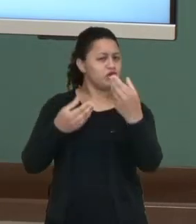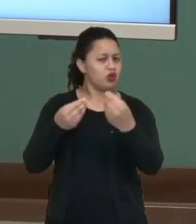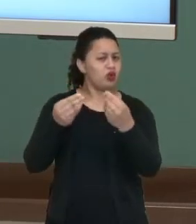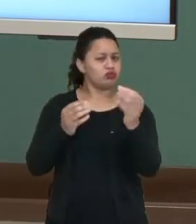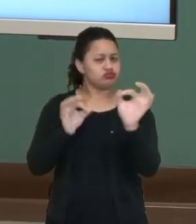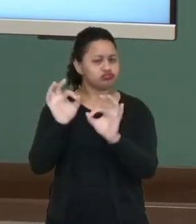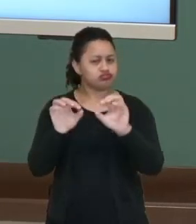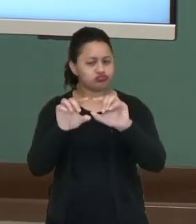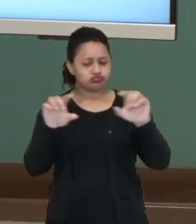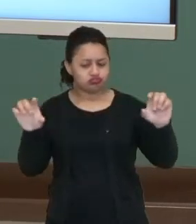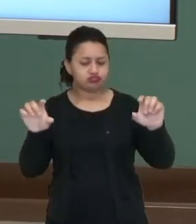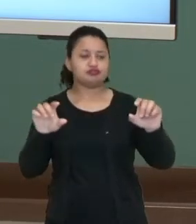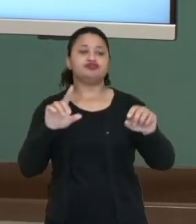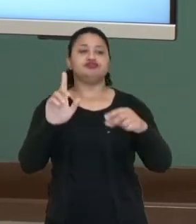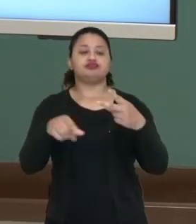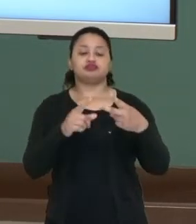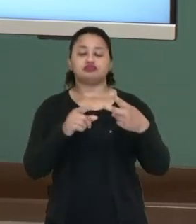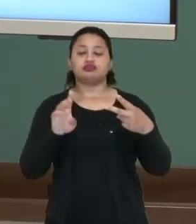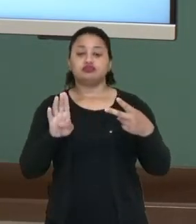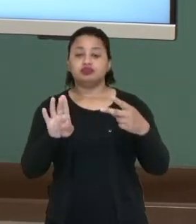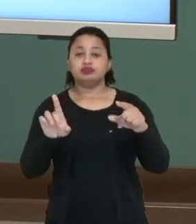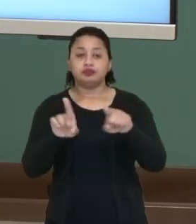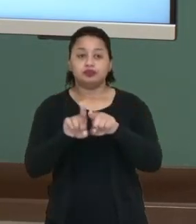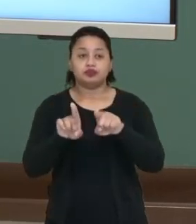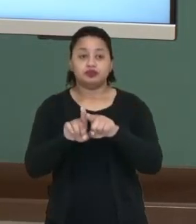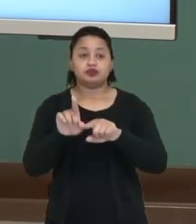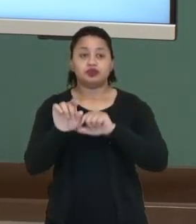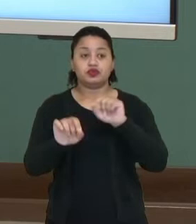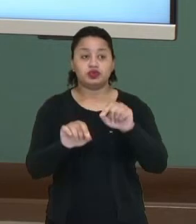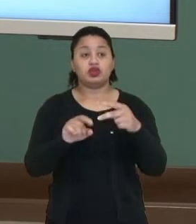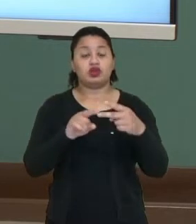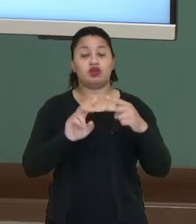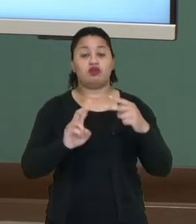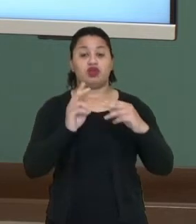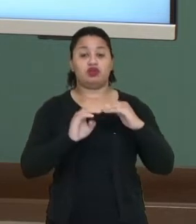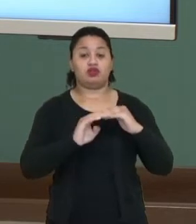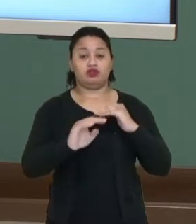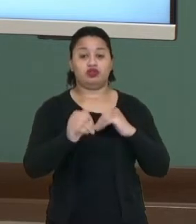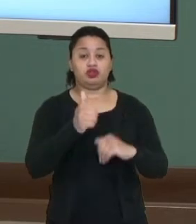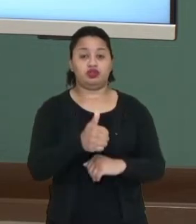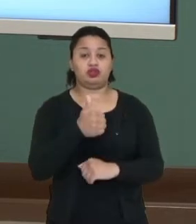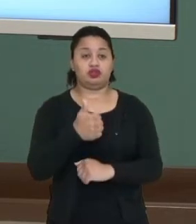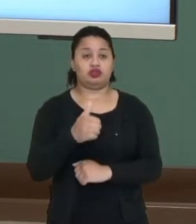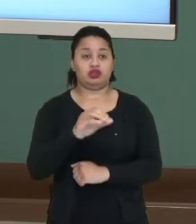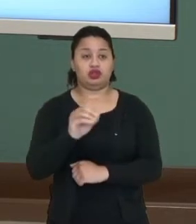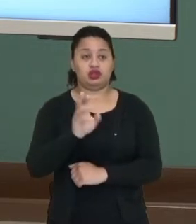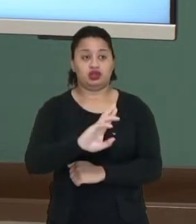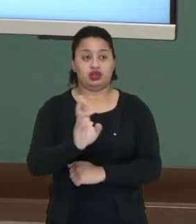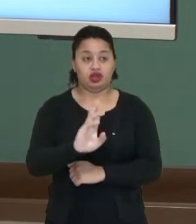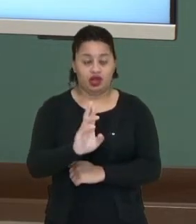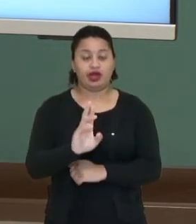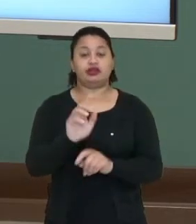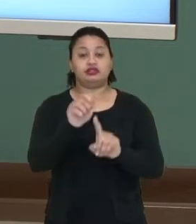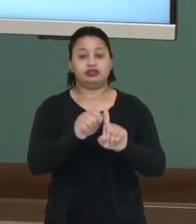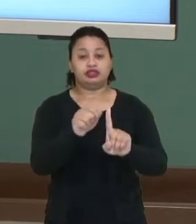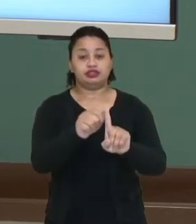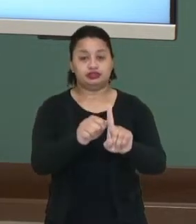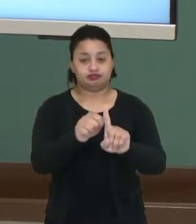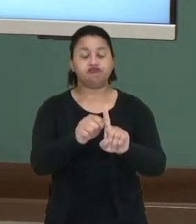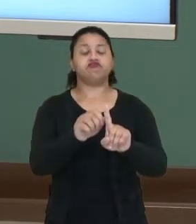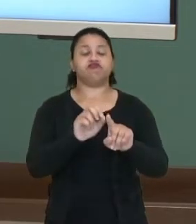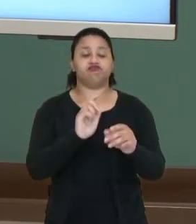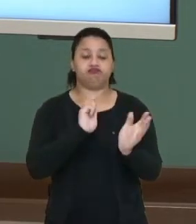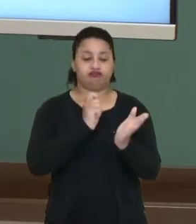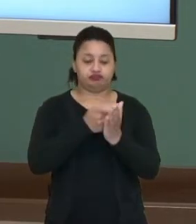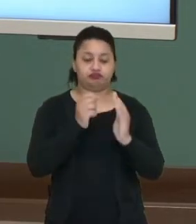isso. Mesma coisa para o plano B. A condição dele é um valor fixo de R$ 110 por mês, né, mensal,